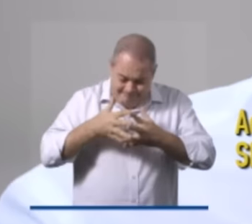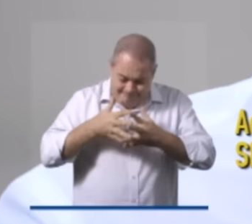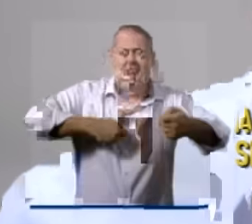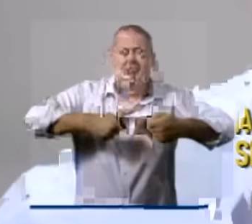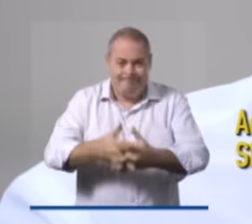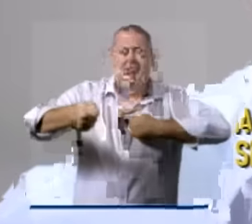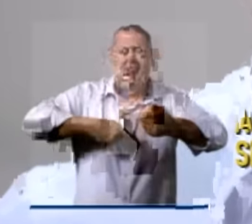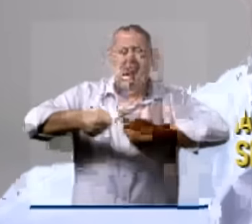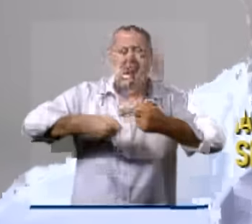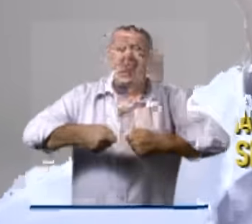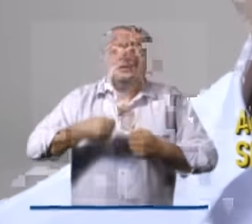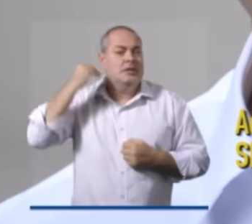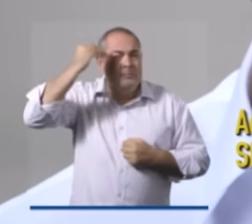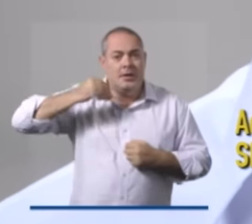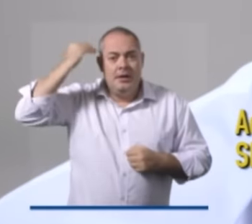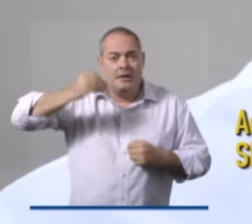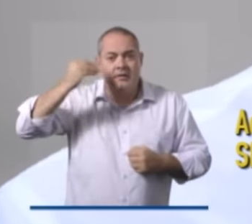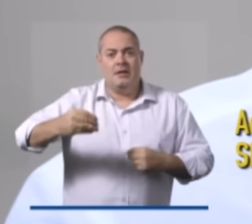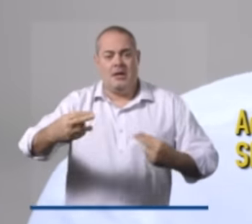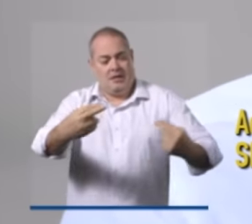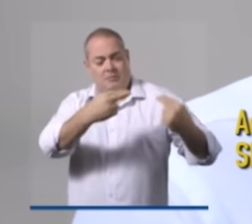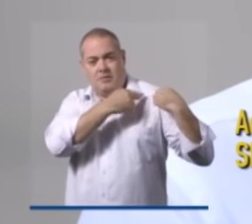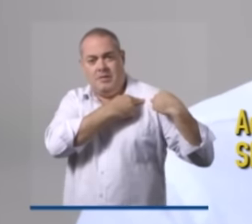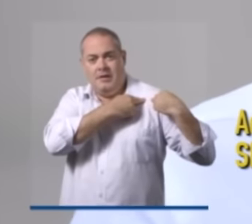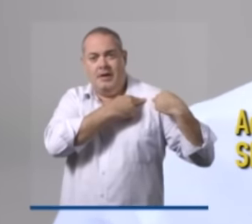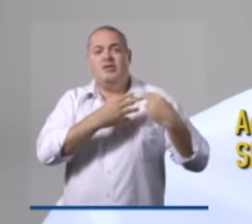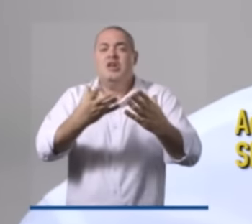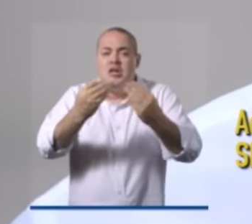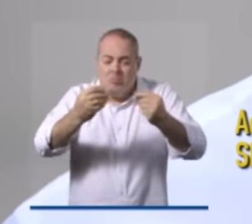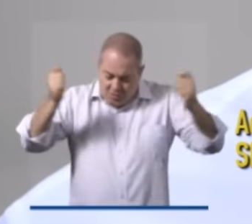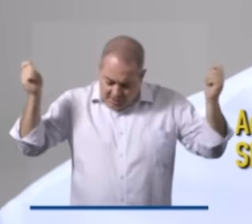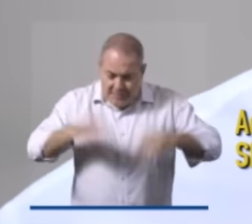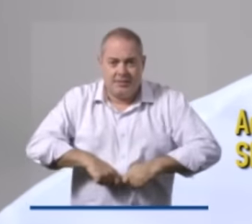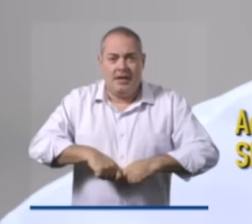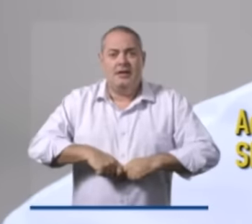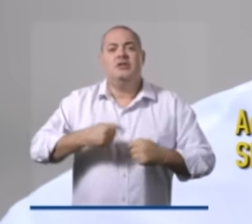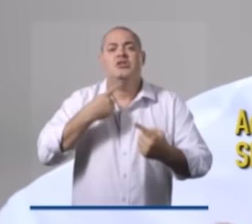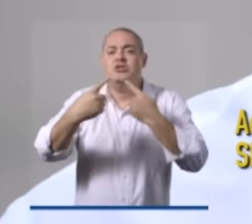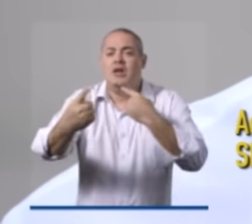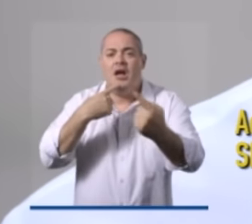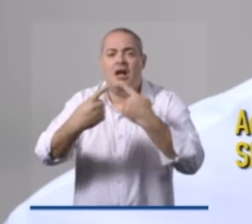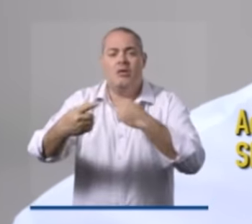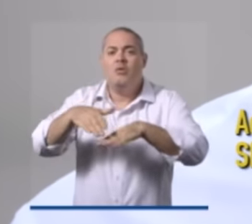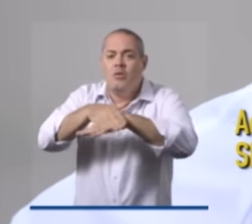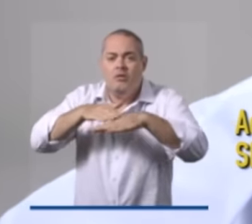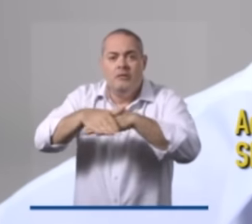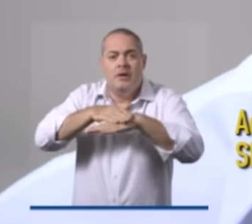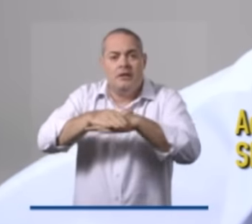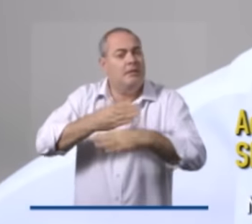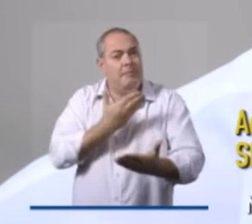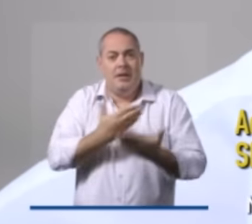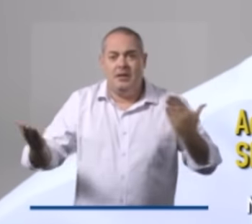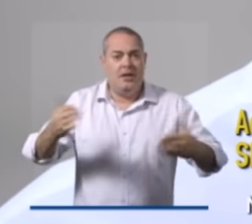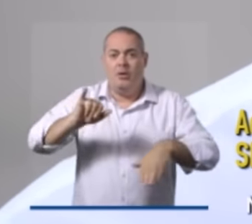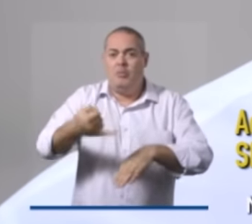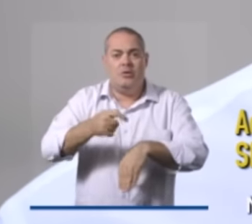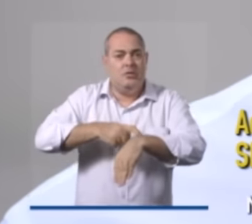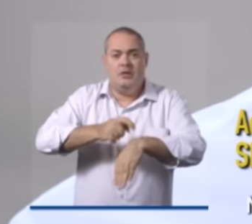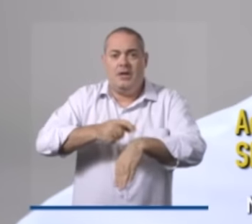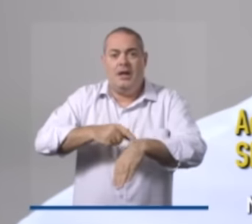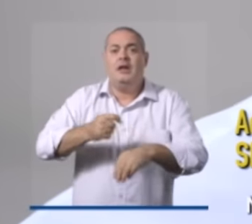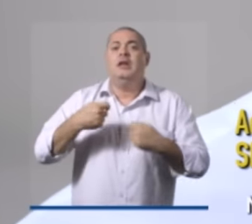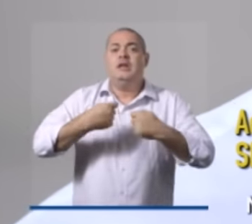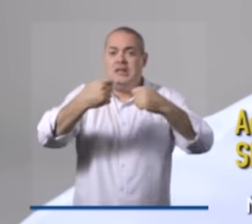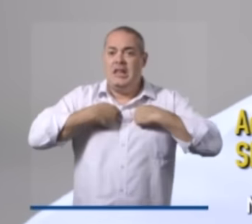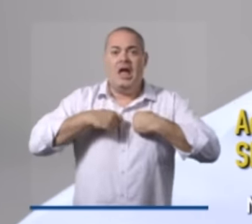cidade precisa para administrá-la de experiência, responsabilidade e capacidade de diálogo. Não vamos perder